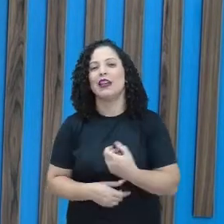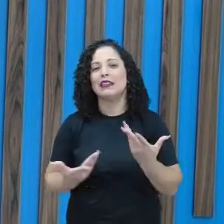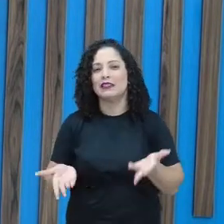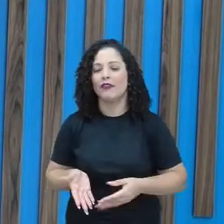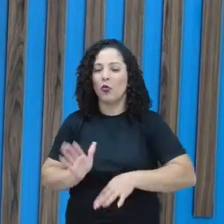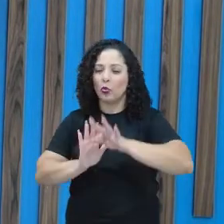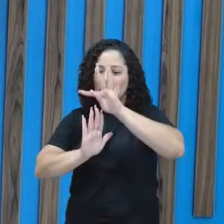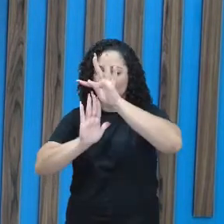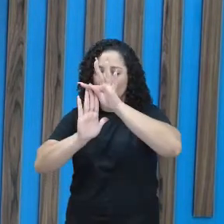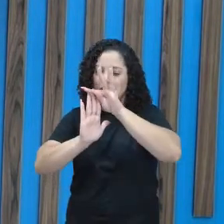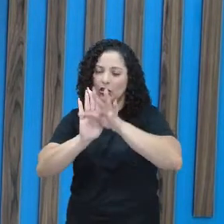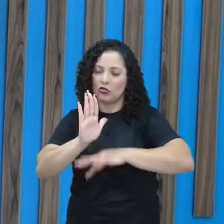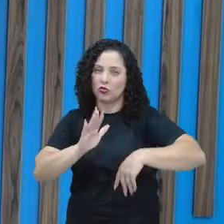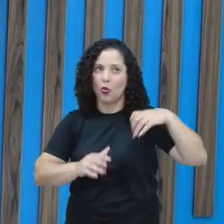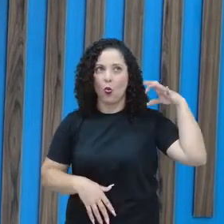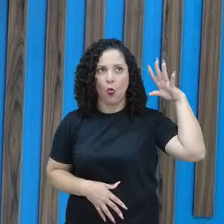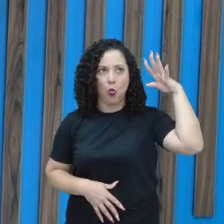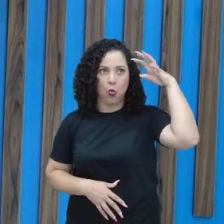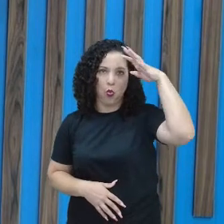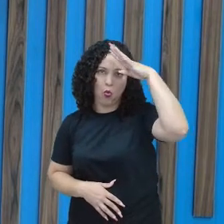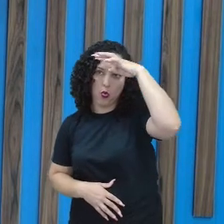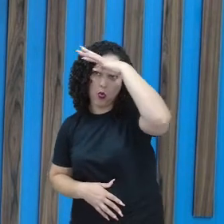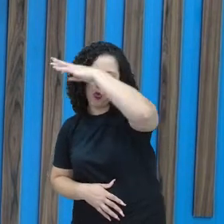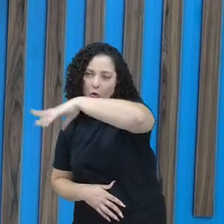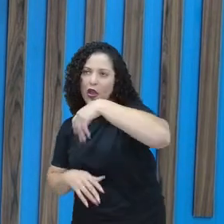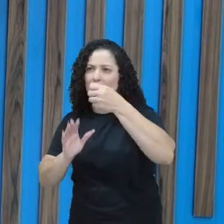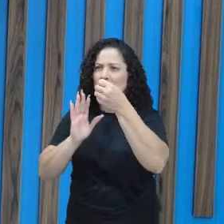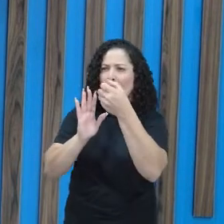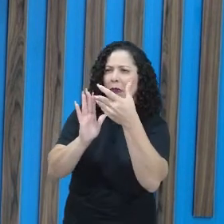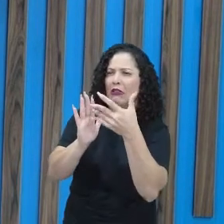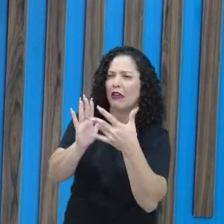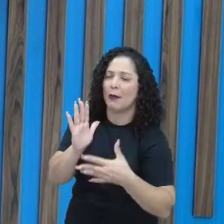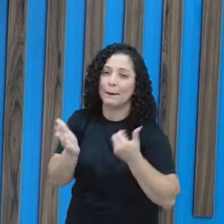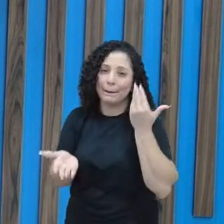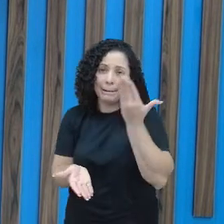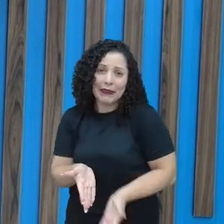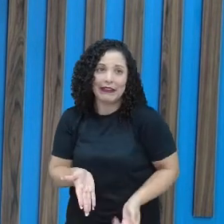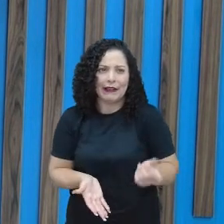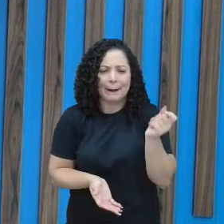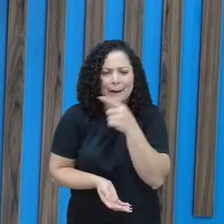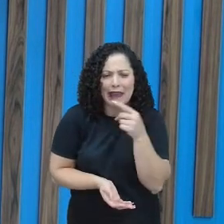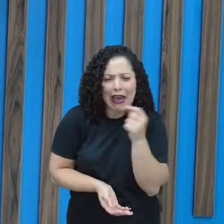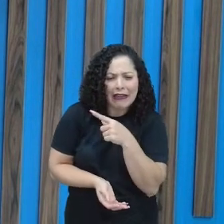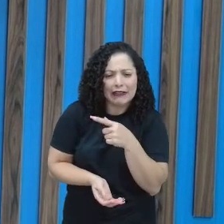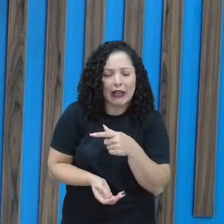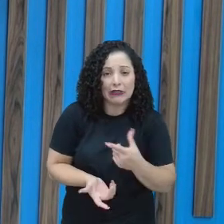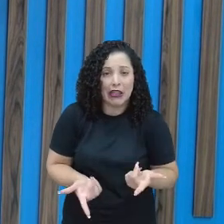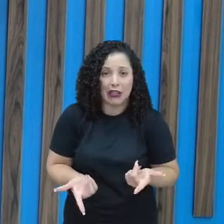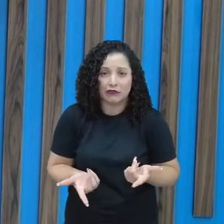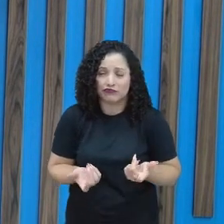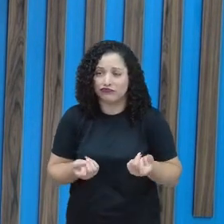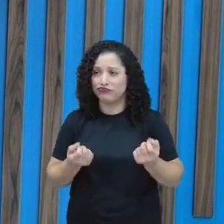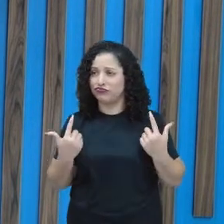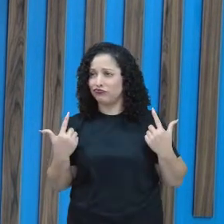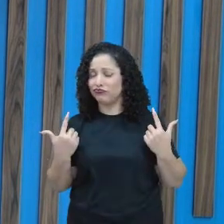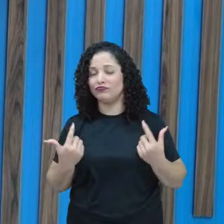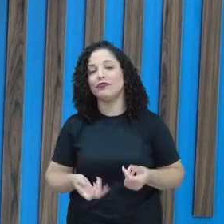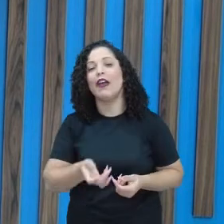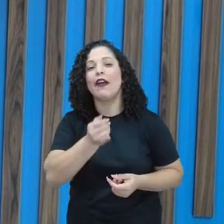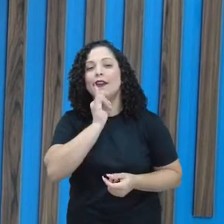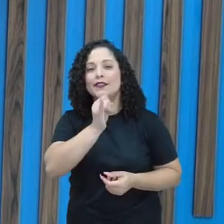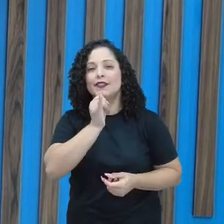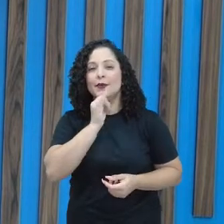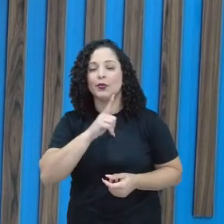enredo complexo, você tiver que explicar e já perdeu a graça, né? Por exemplo, imagina que eu tivesse 5 personagens,